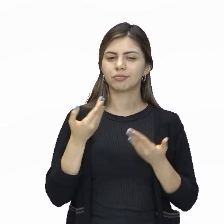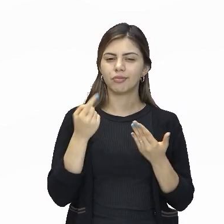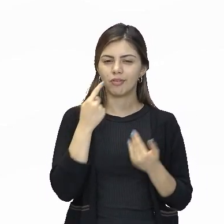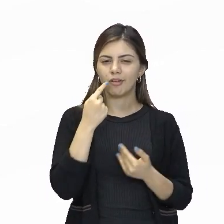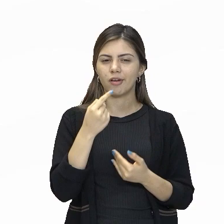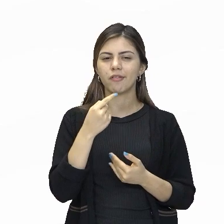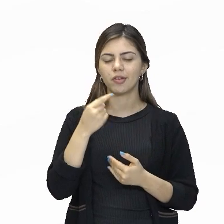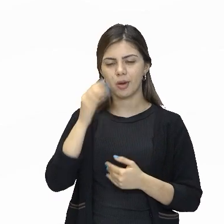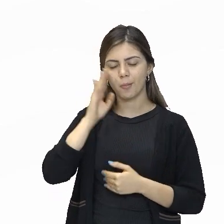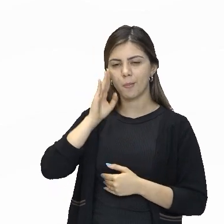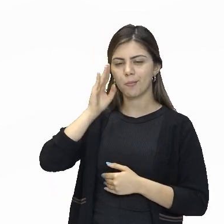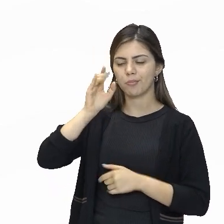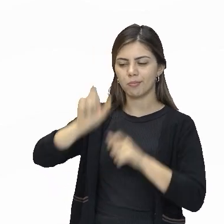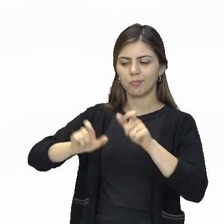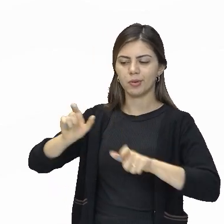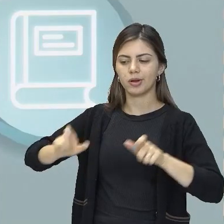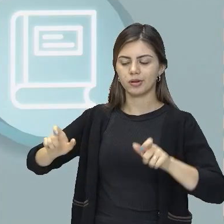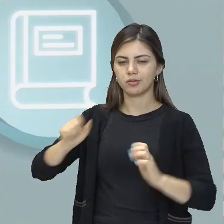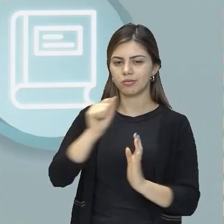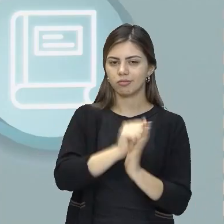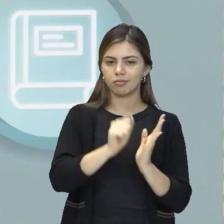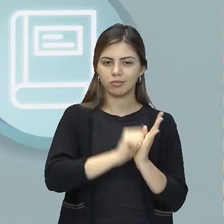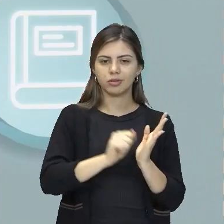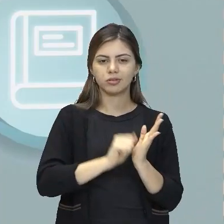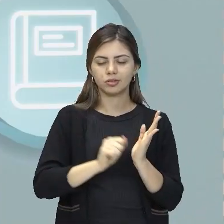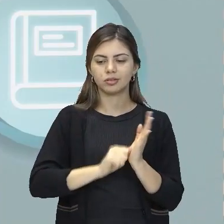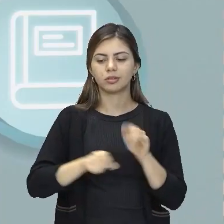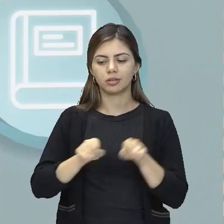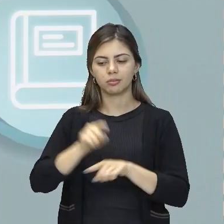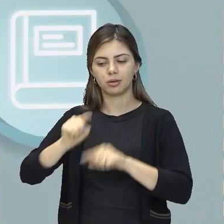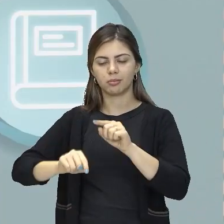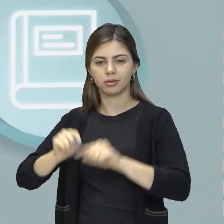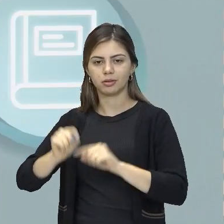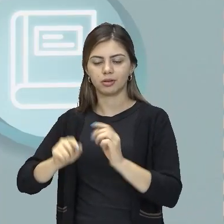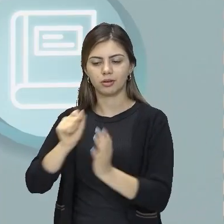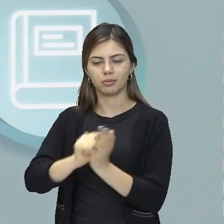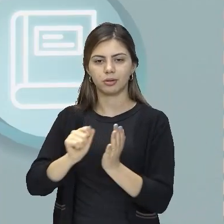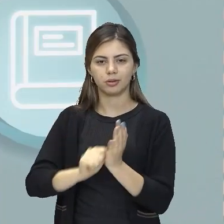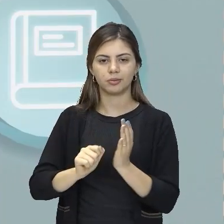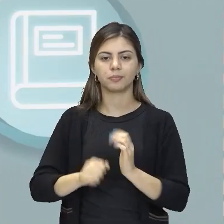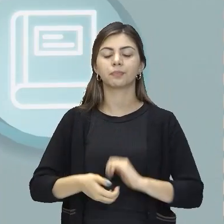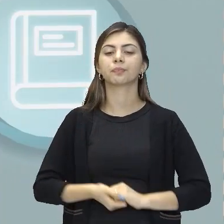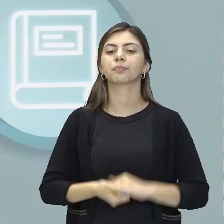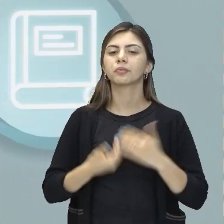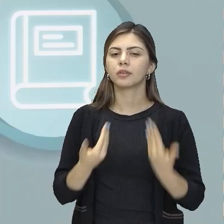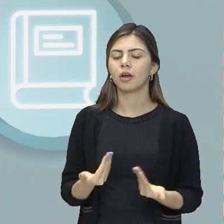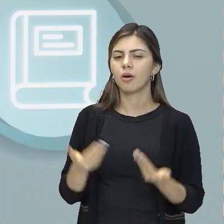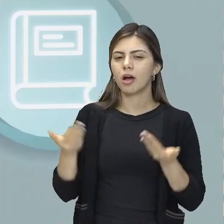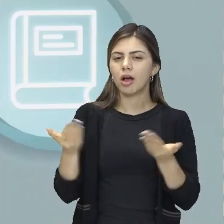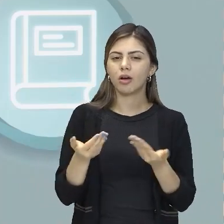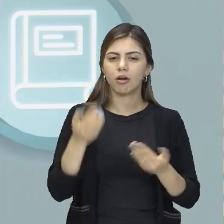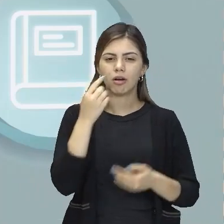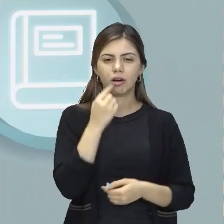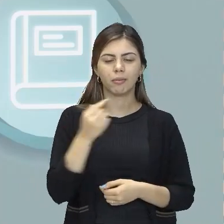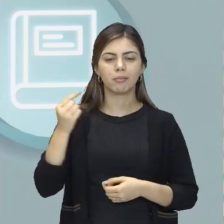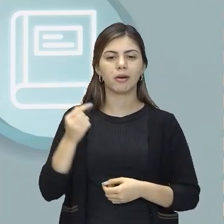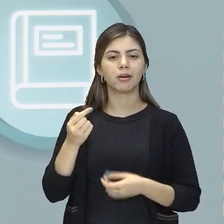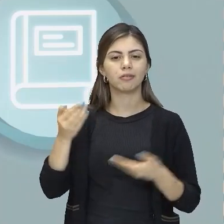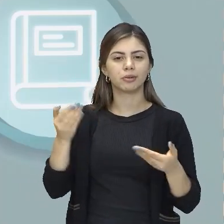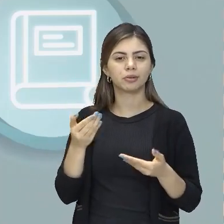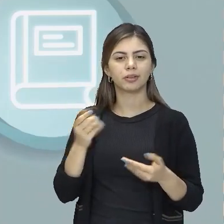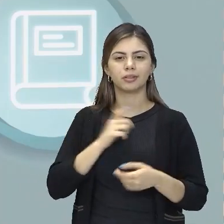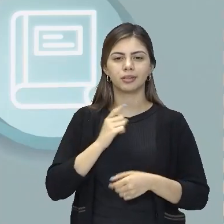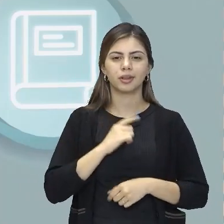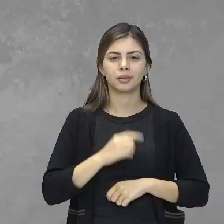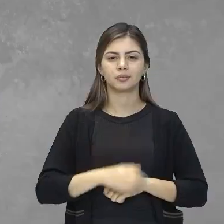dos principais escritores, obra, o que é o pré-modernismo, preste atenção no poema a